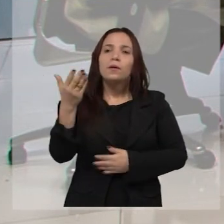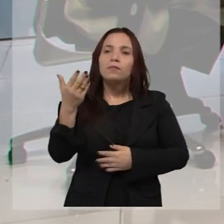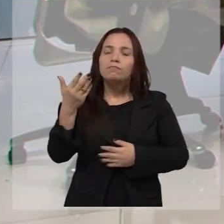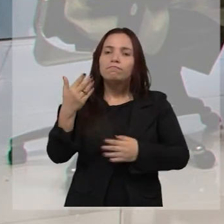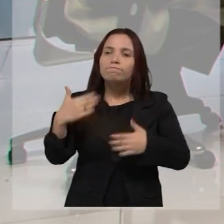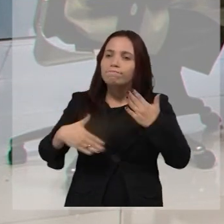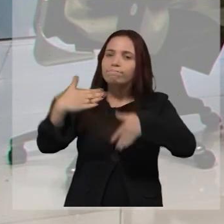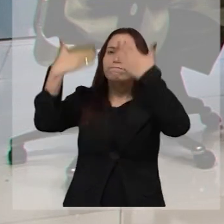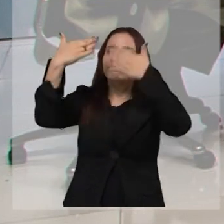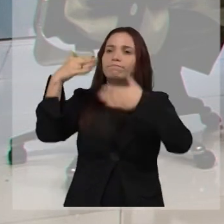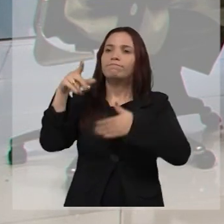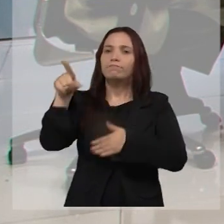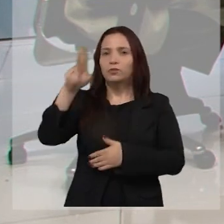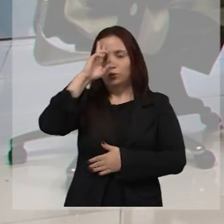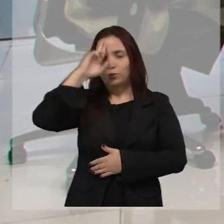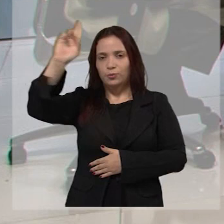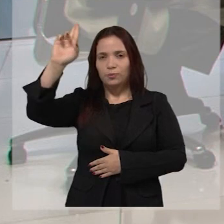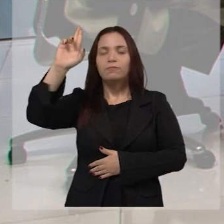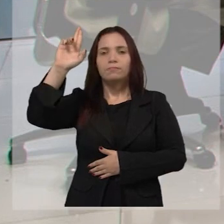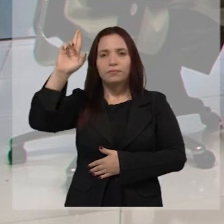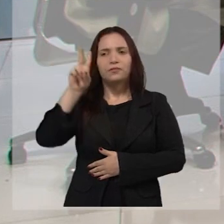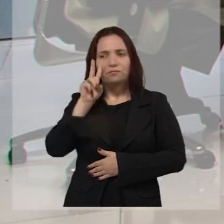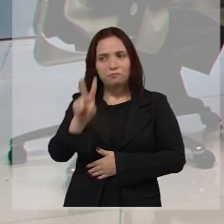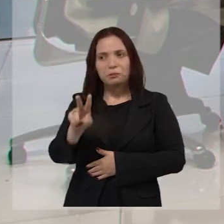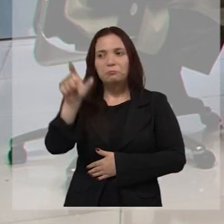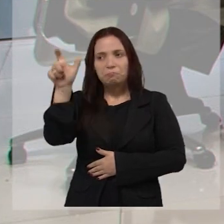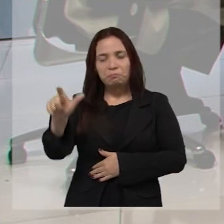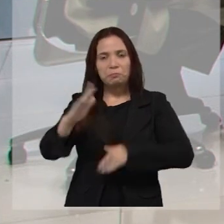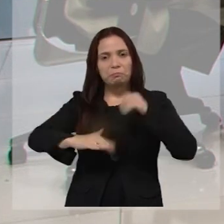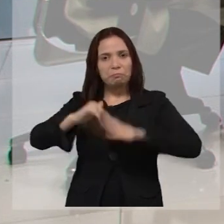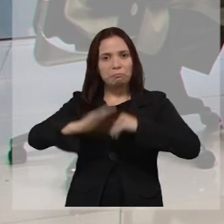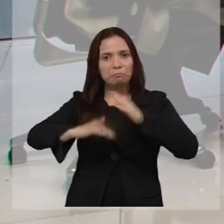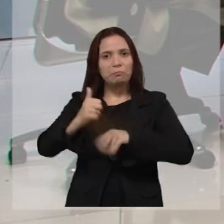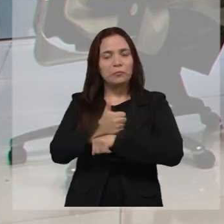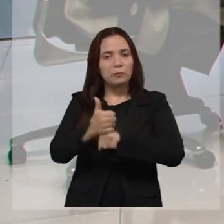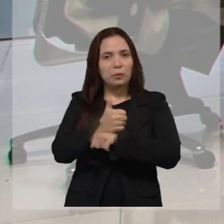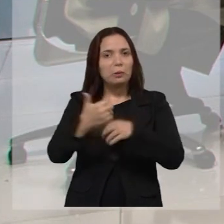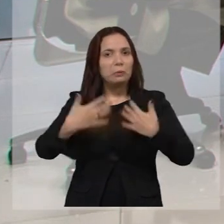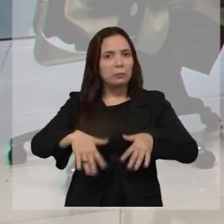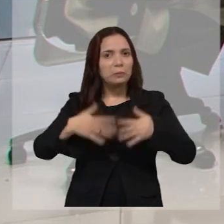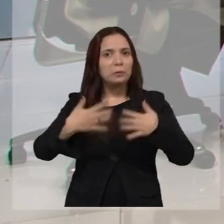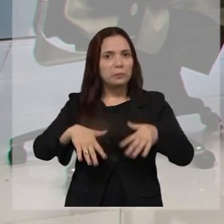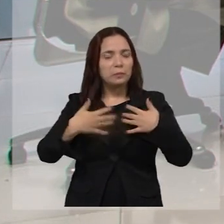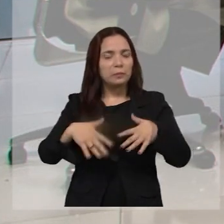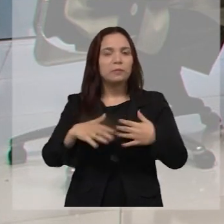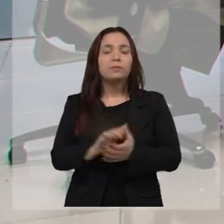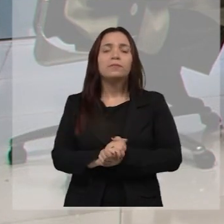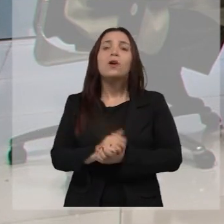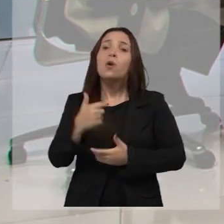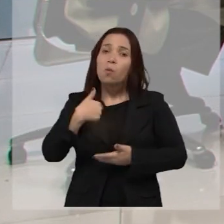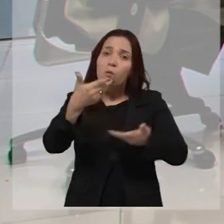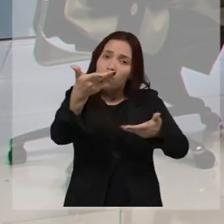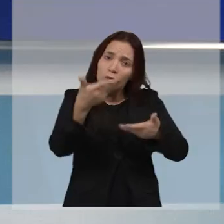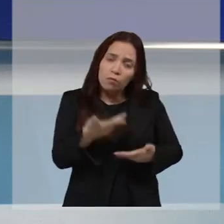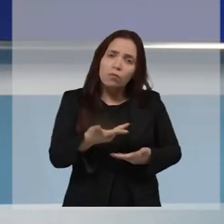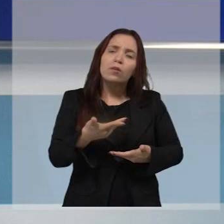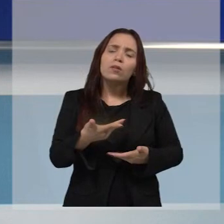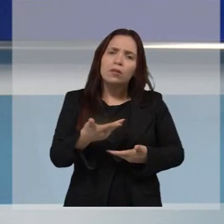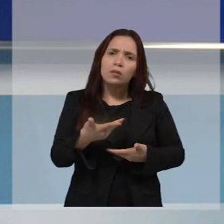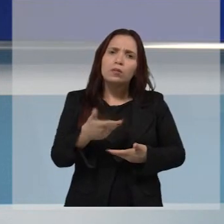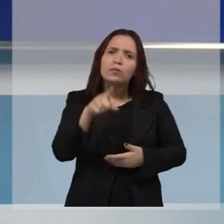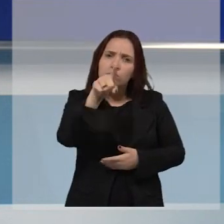aliás, desejar sucesso na sua gestão lá é redundância, porque a gente já viu, né? O sucesso está lá para quem quiser ver. E eu